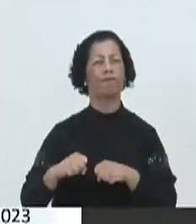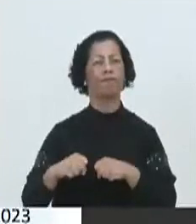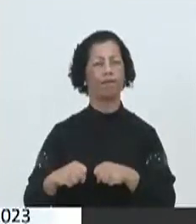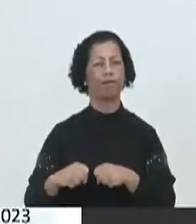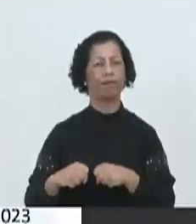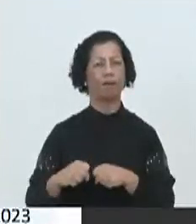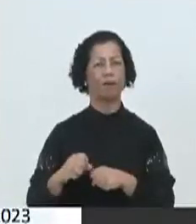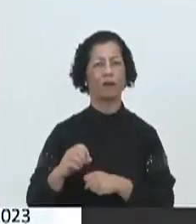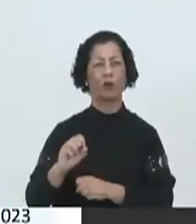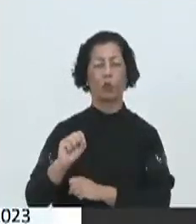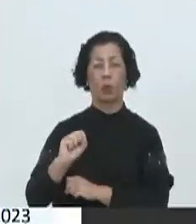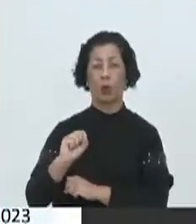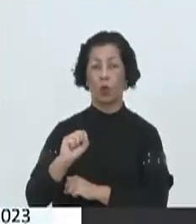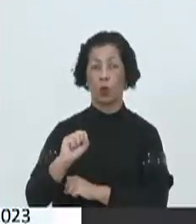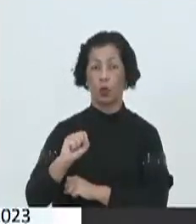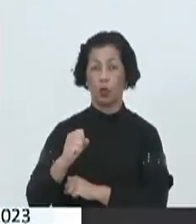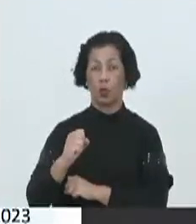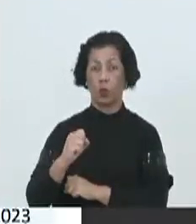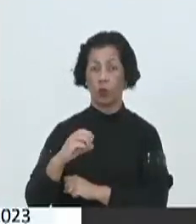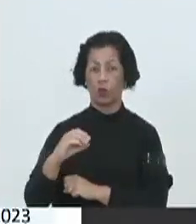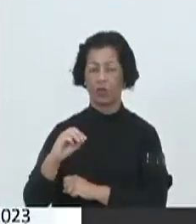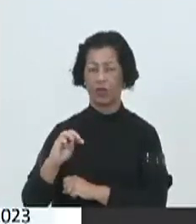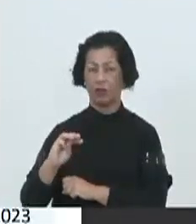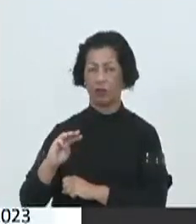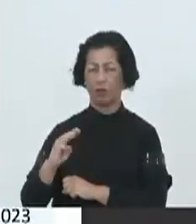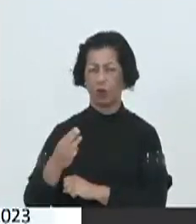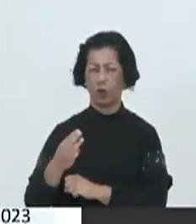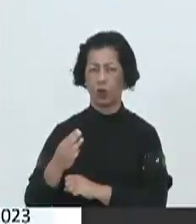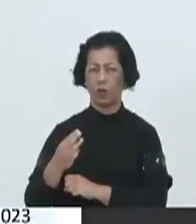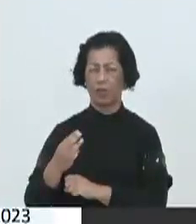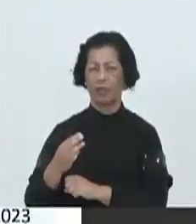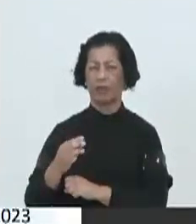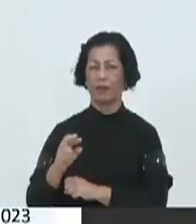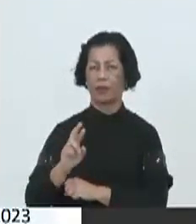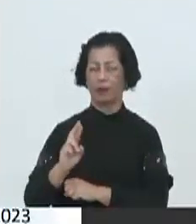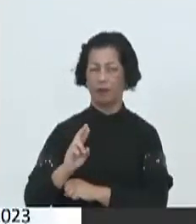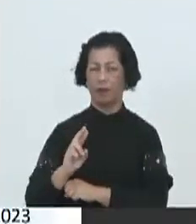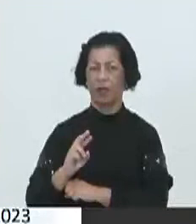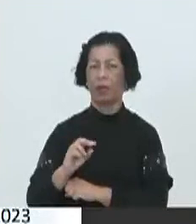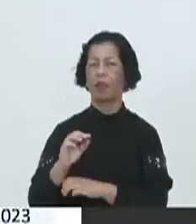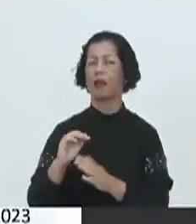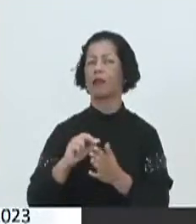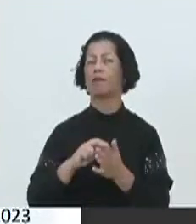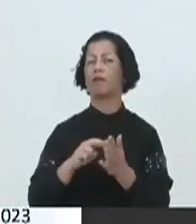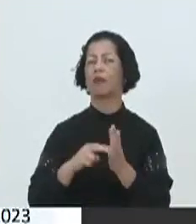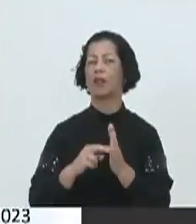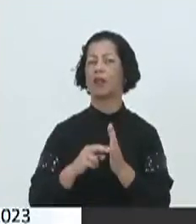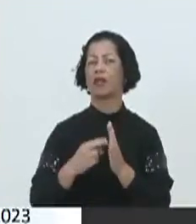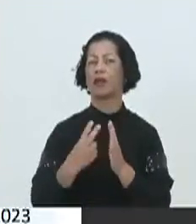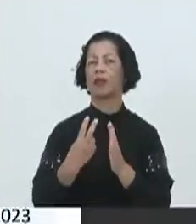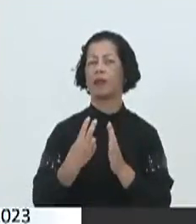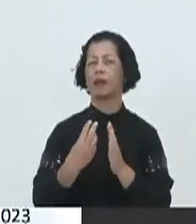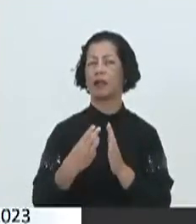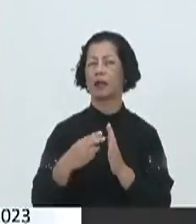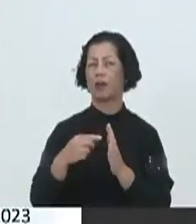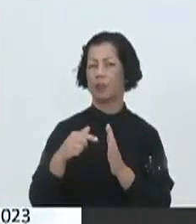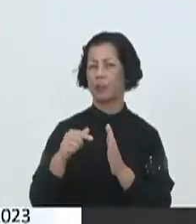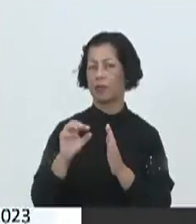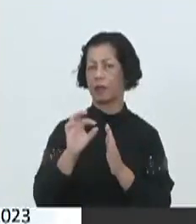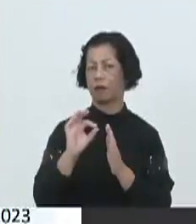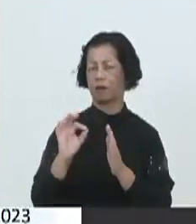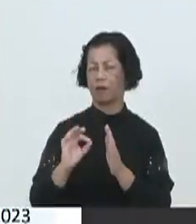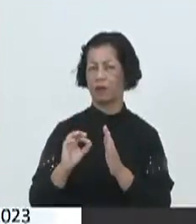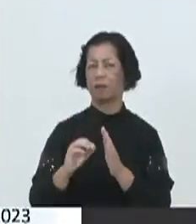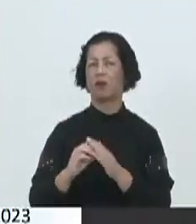818 milhões deais que significa 3 37,7 por. naturalmente esse número vai